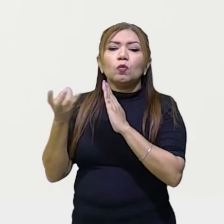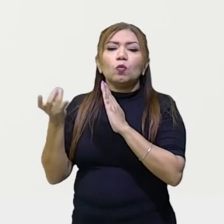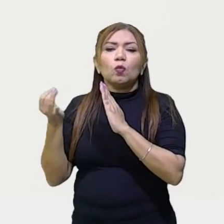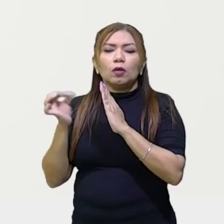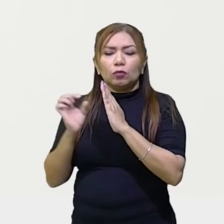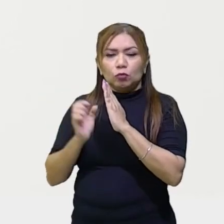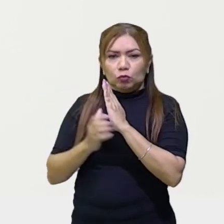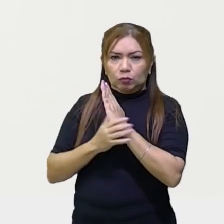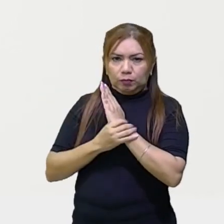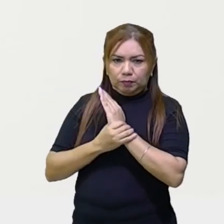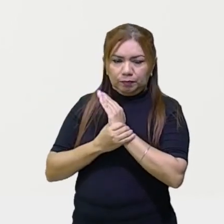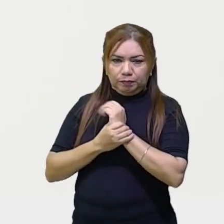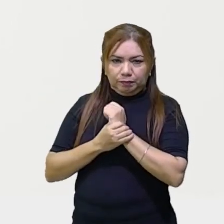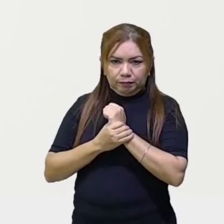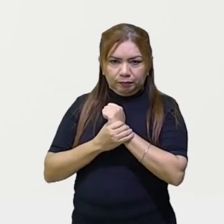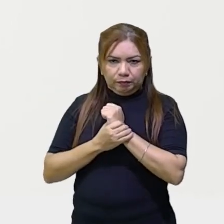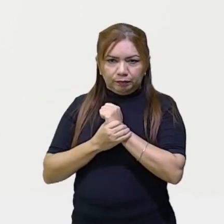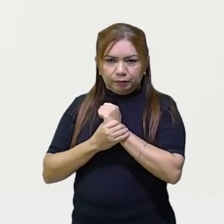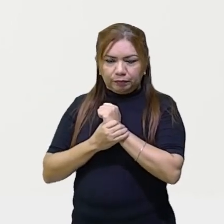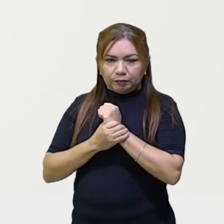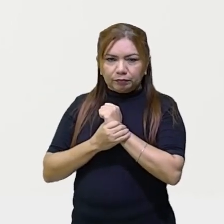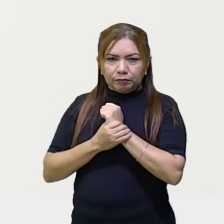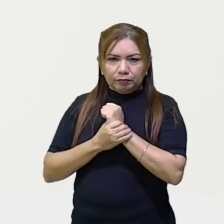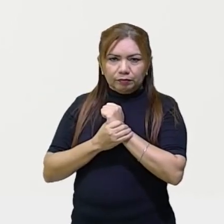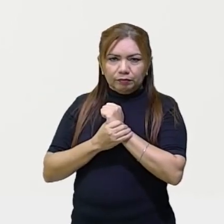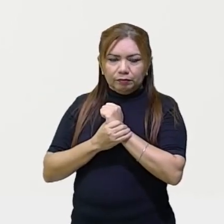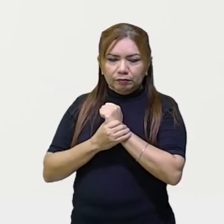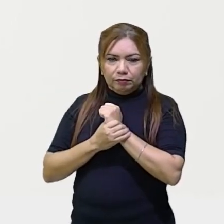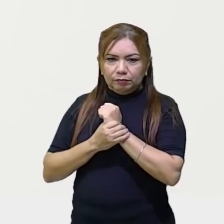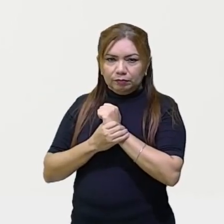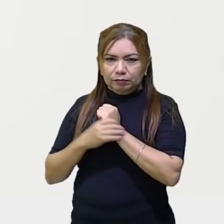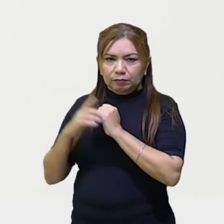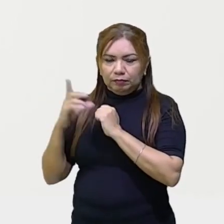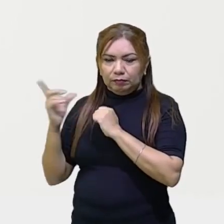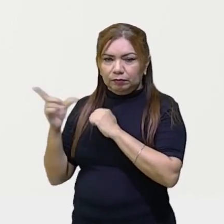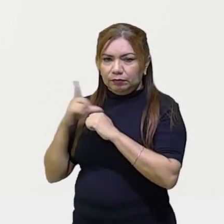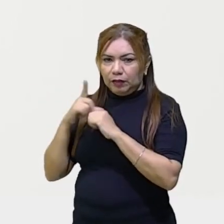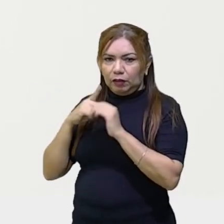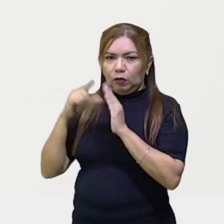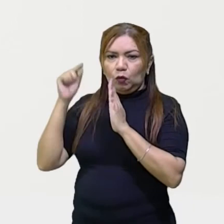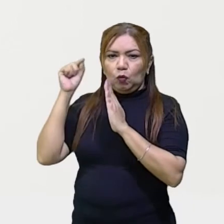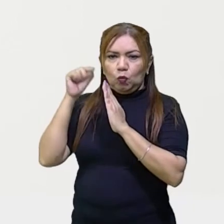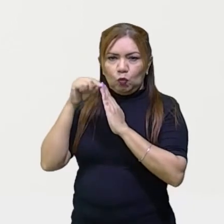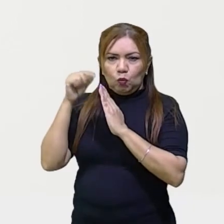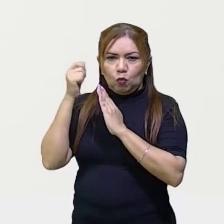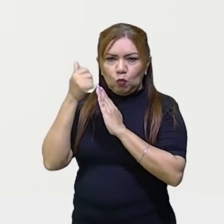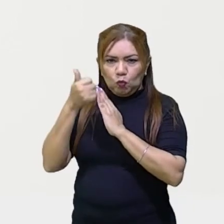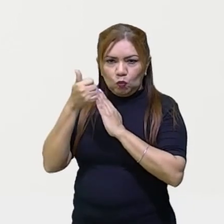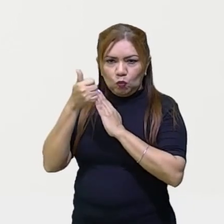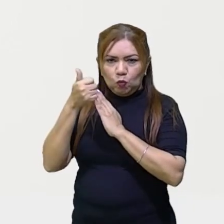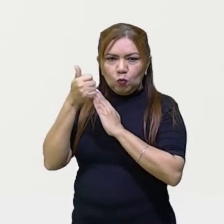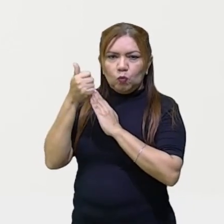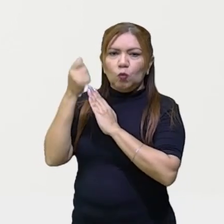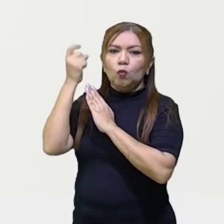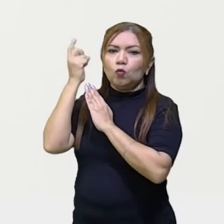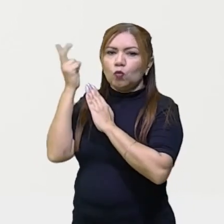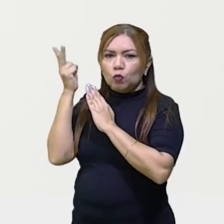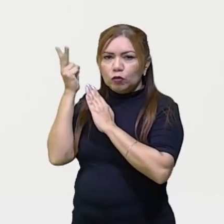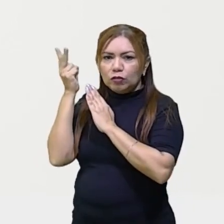e fica mais fácil a gente fazendo assim então eu tenho aqui um dois